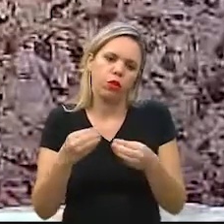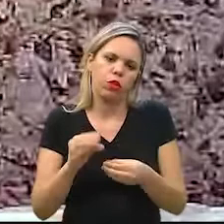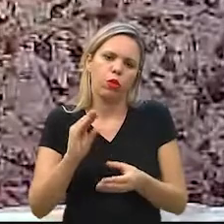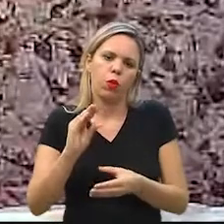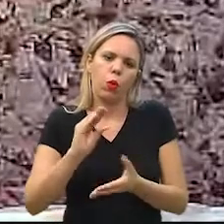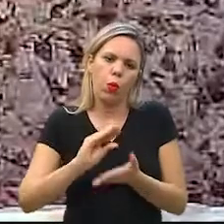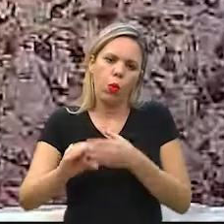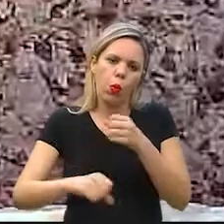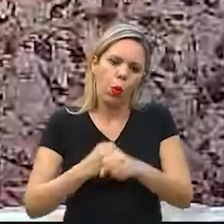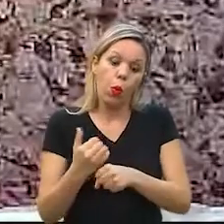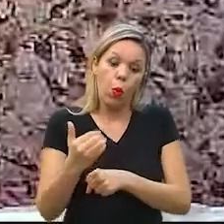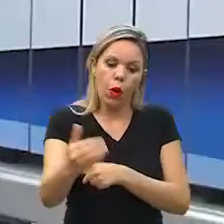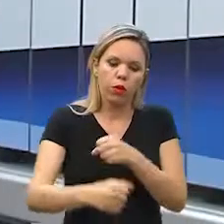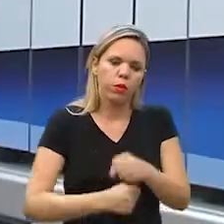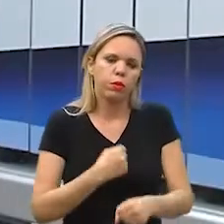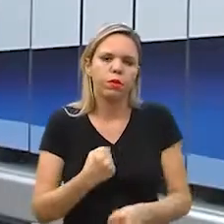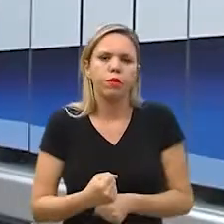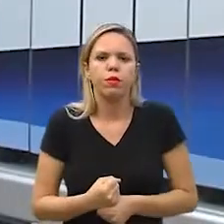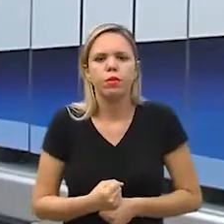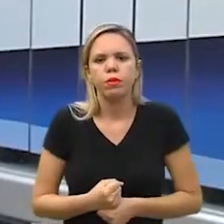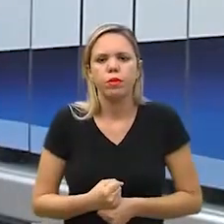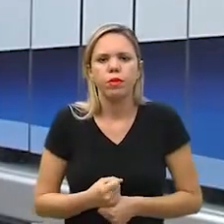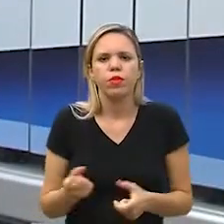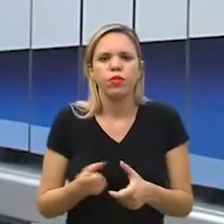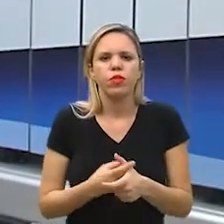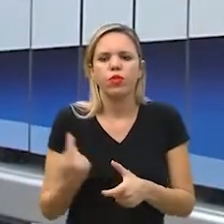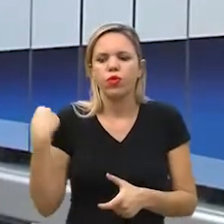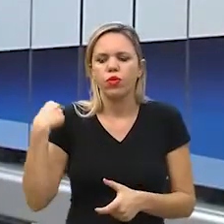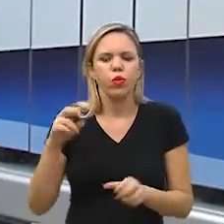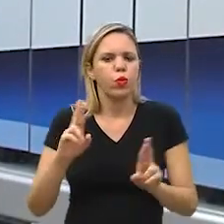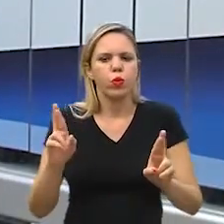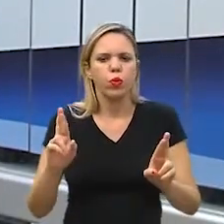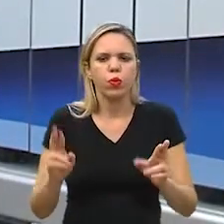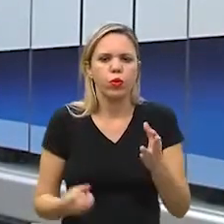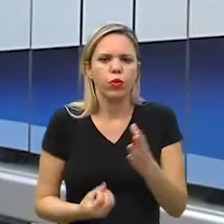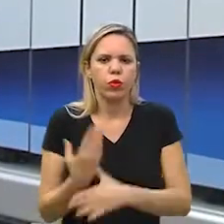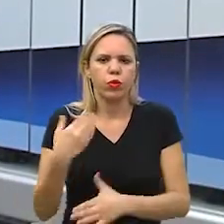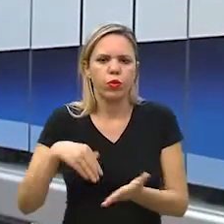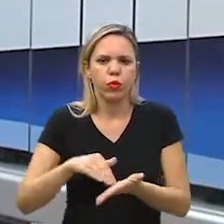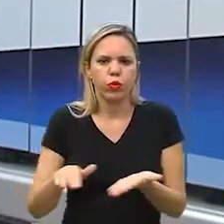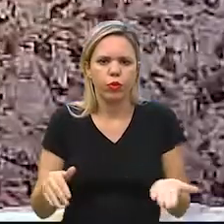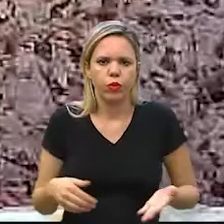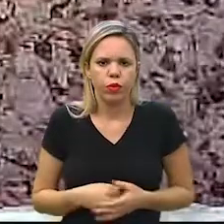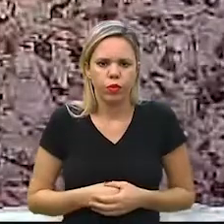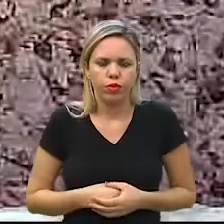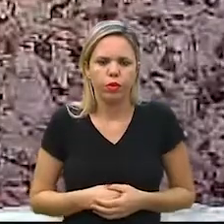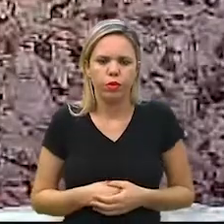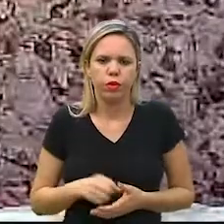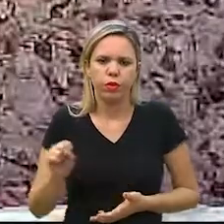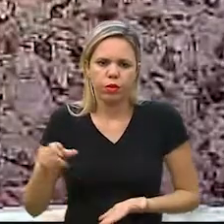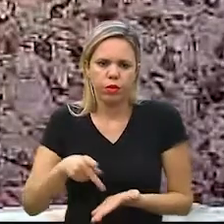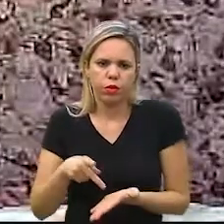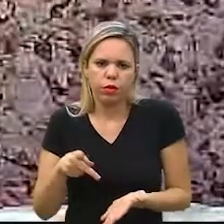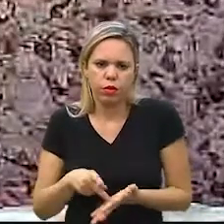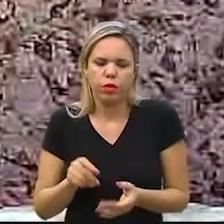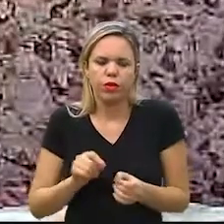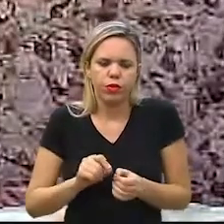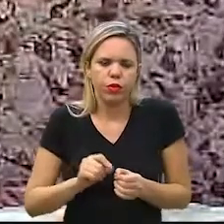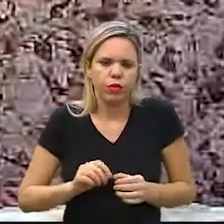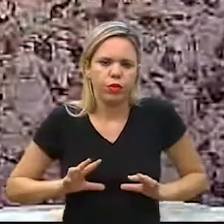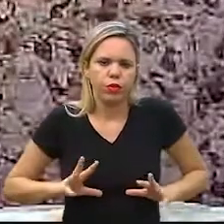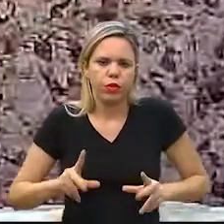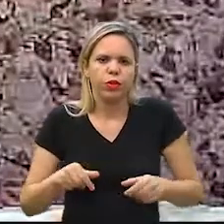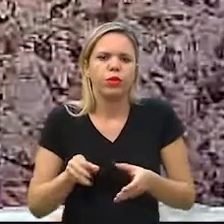ano vindouro. Isso Às é vezes chega a problemático. dívida que você nem espera então, secretário. Exatamente. Então, nós vamos fazer